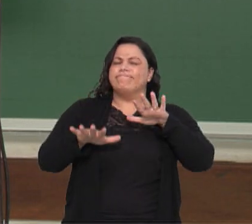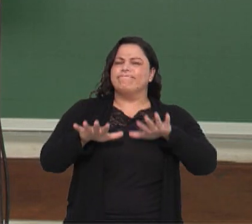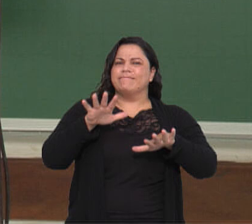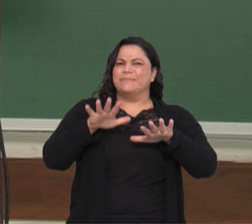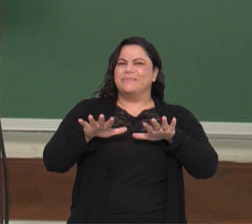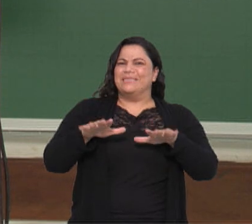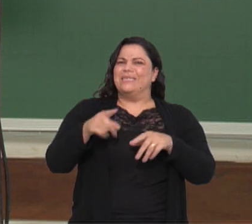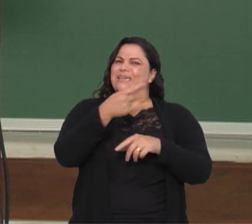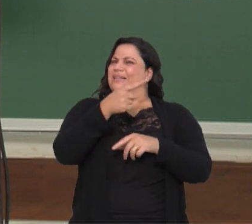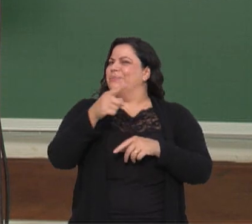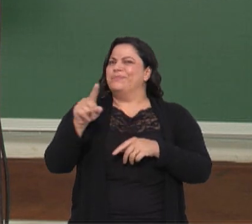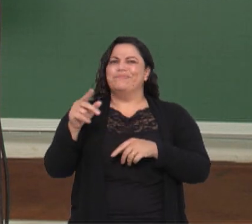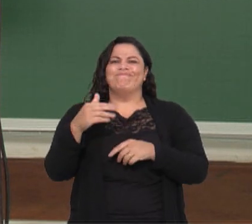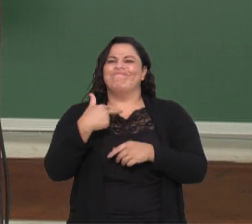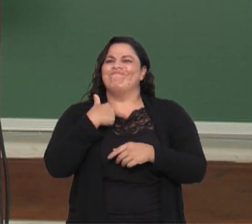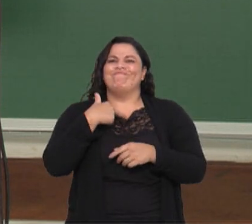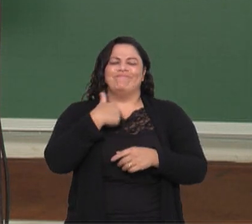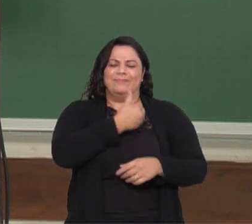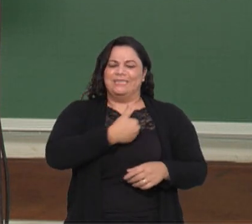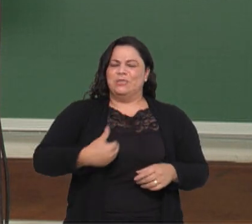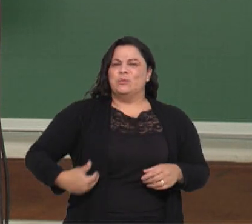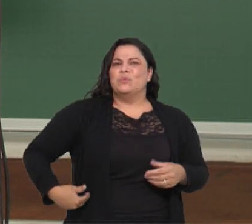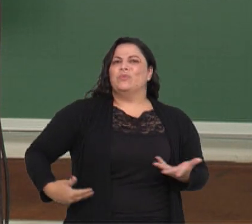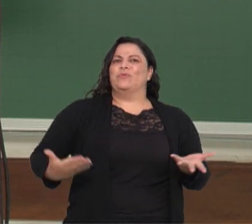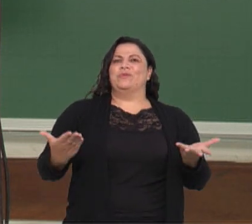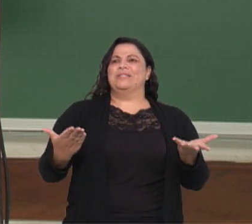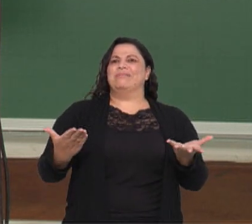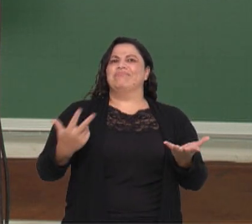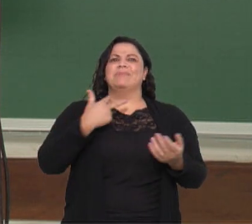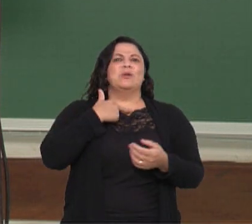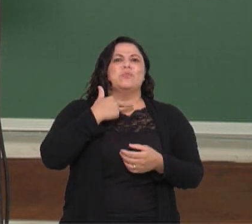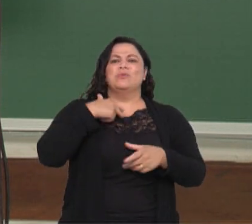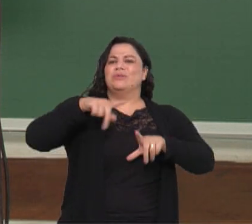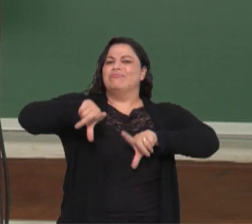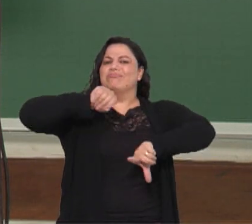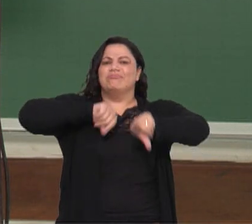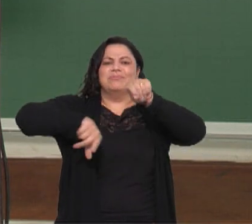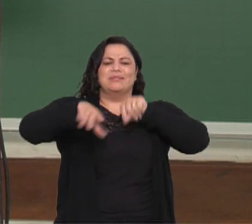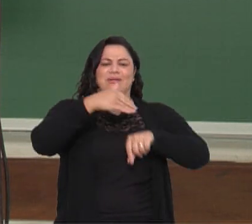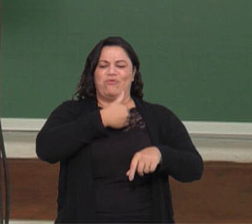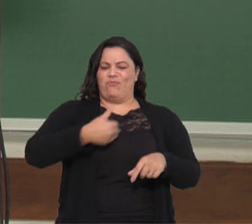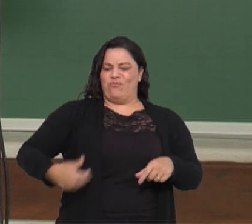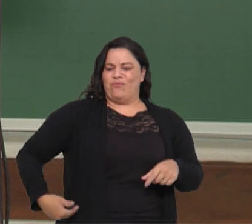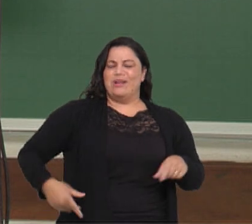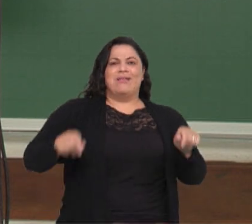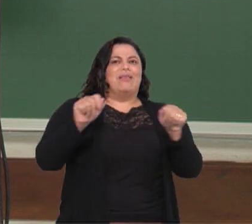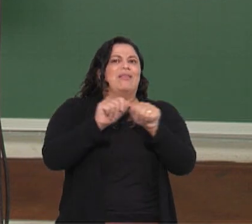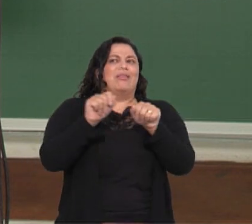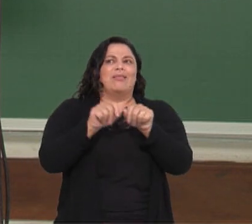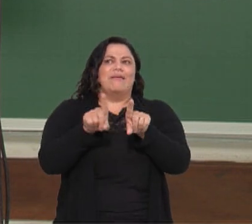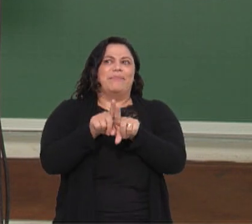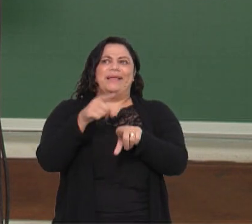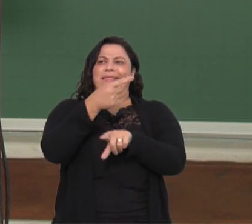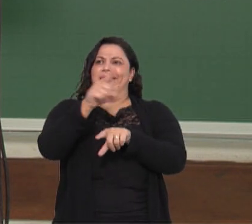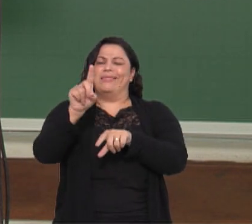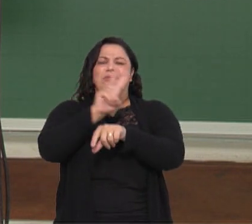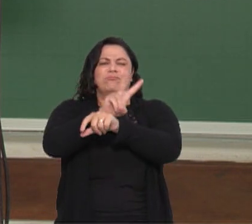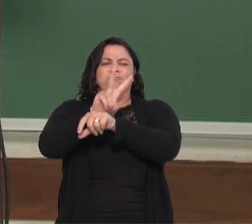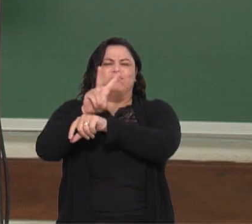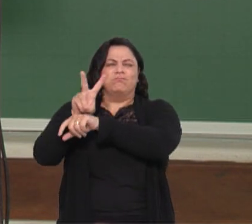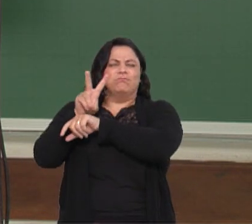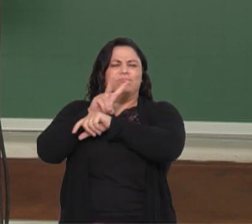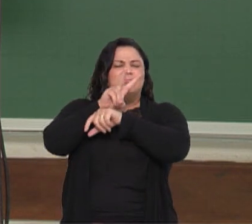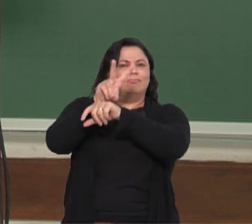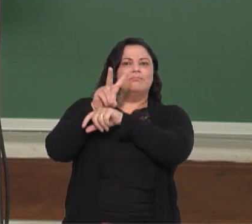pessoa para governar. Essa pessoa não poderia escolher ser governante, nem escolher ser protetor, guardião dessa cidade, porque